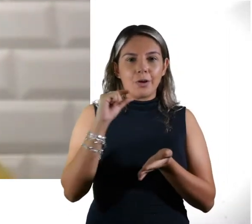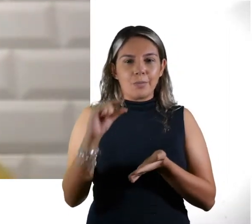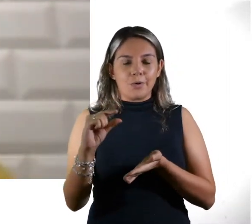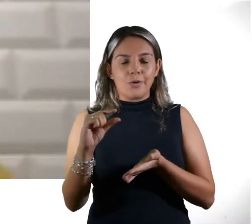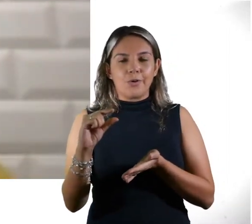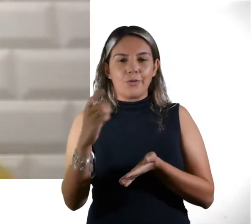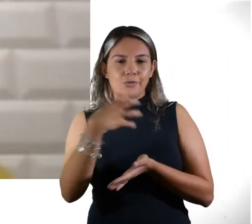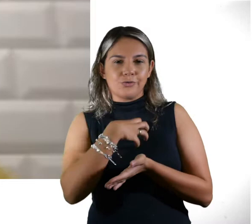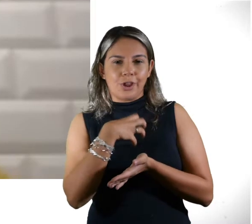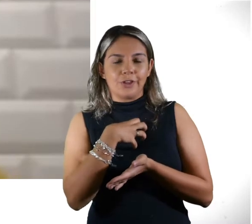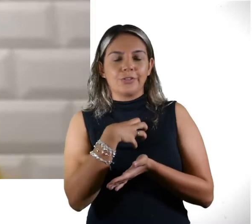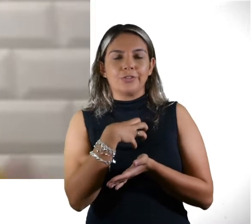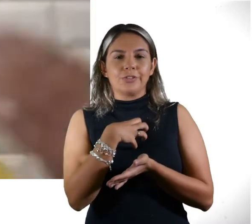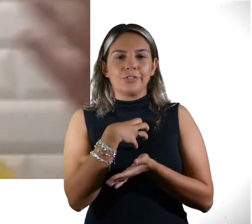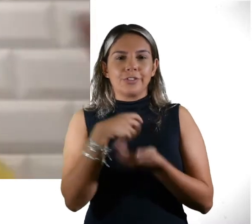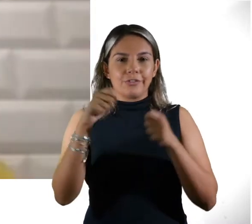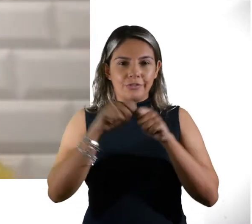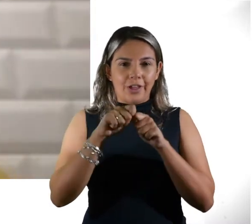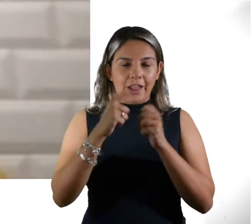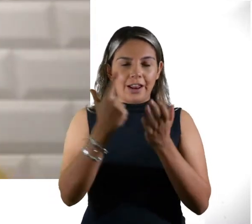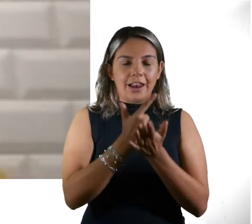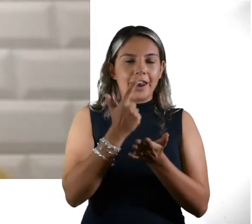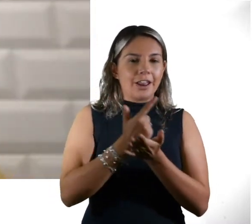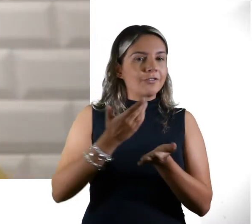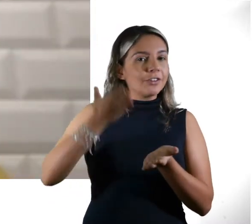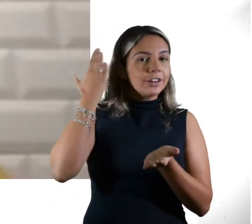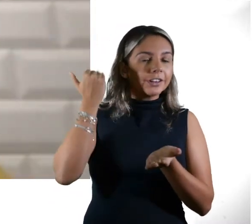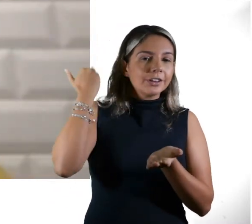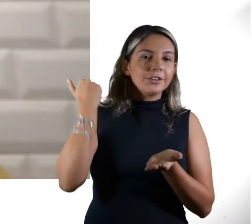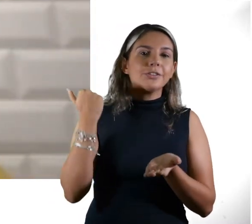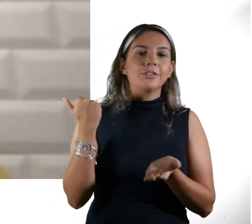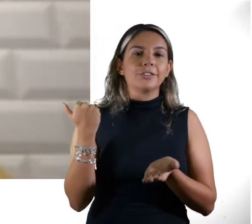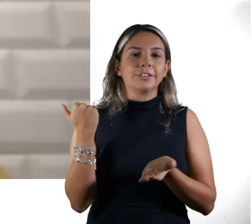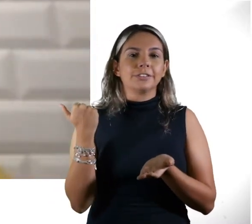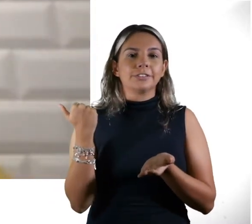modelo que fiz no livro anterior, que se chama